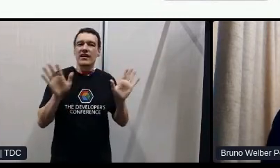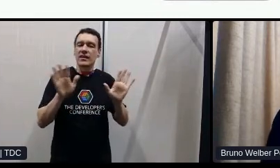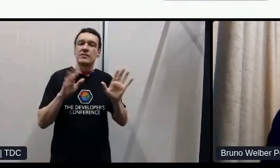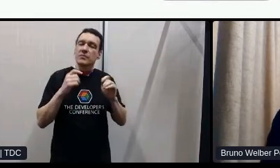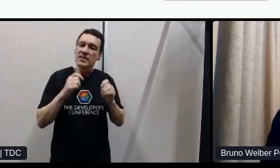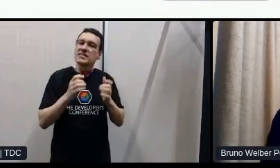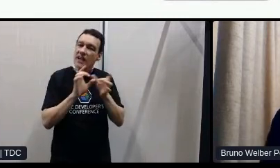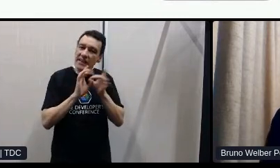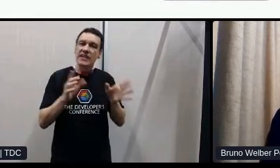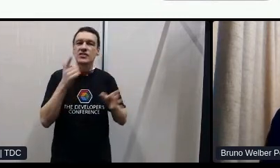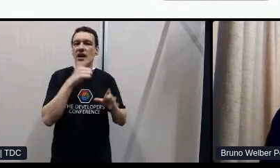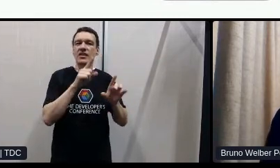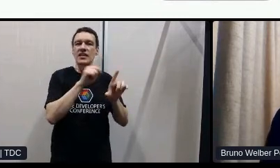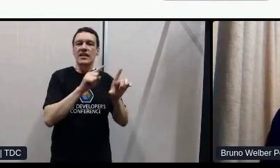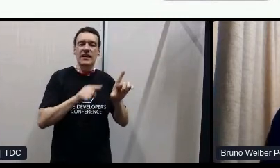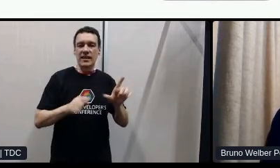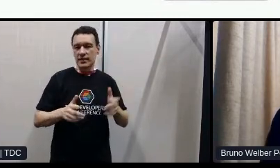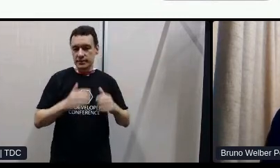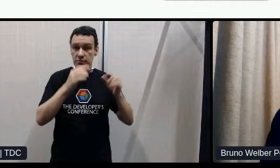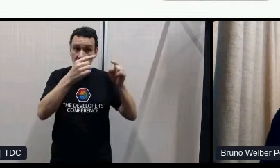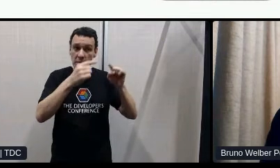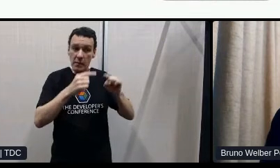Outro detalhe muito curioso, ainda em mobile,